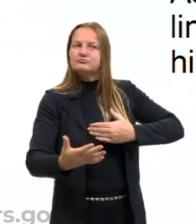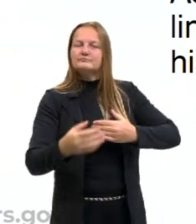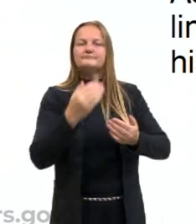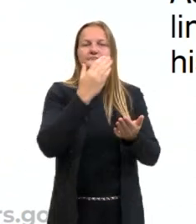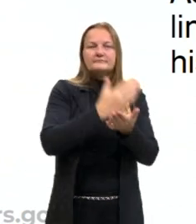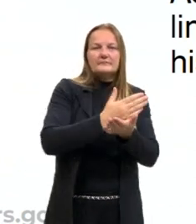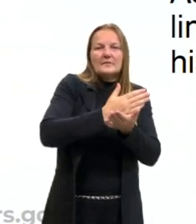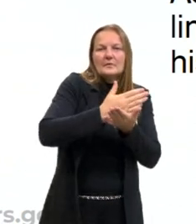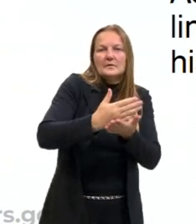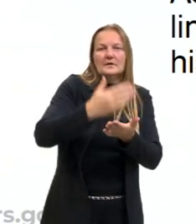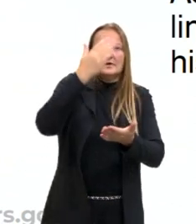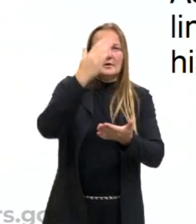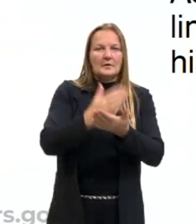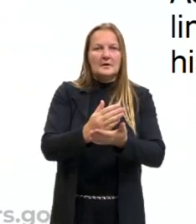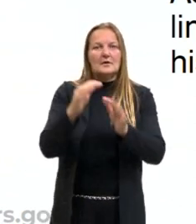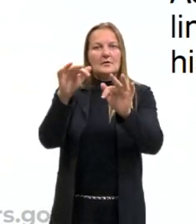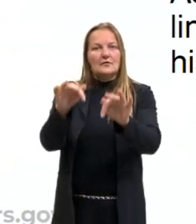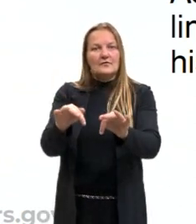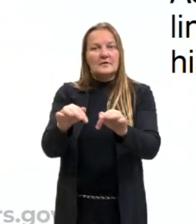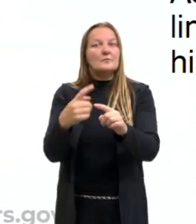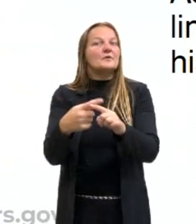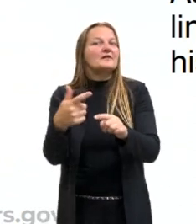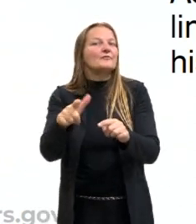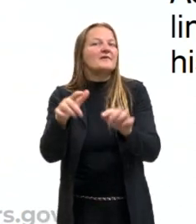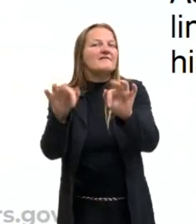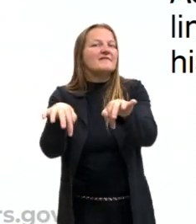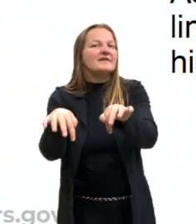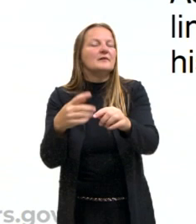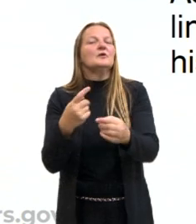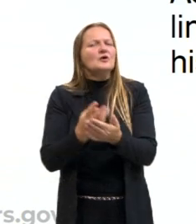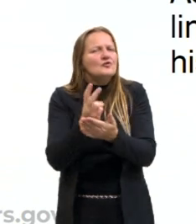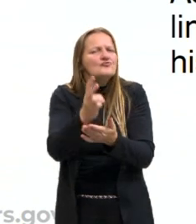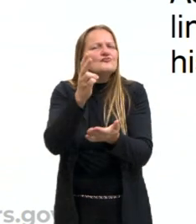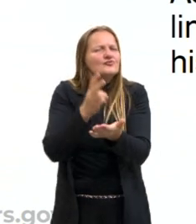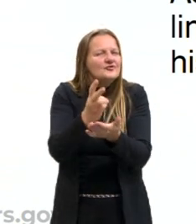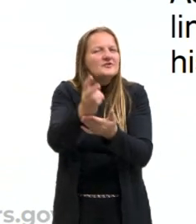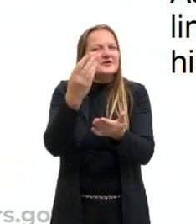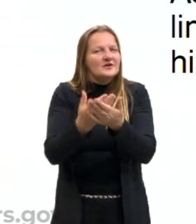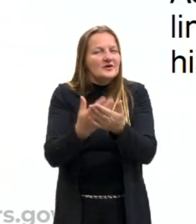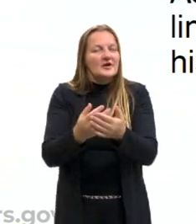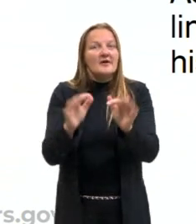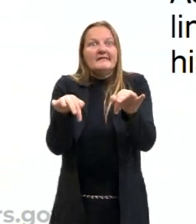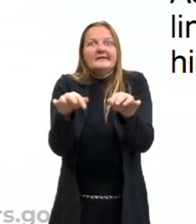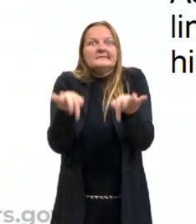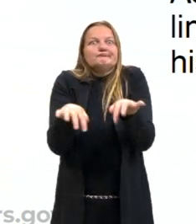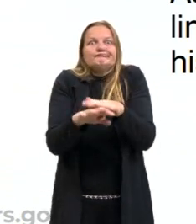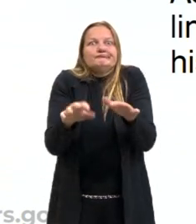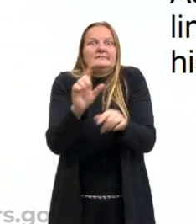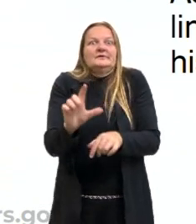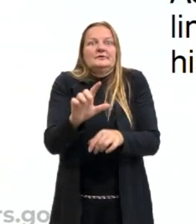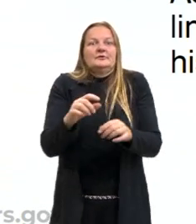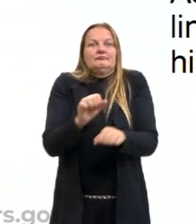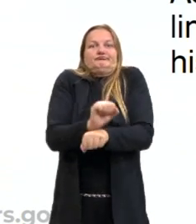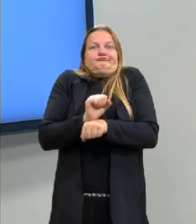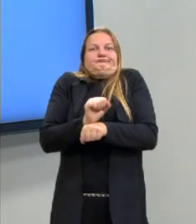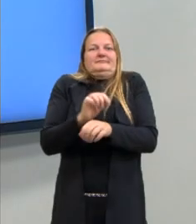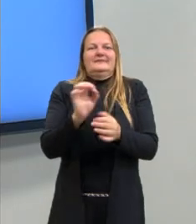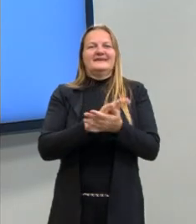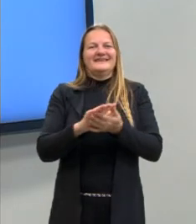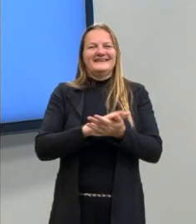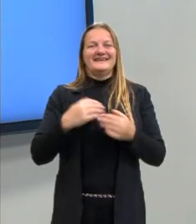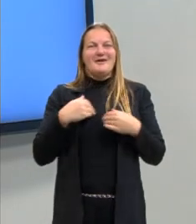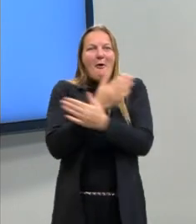início tem meio e fim ainda não tem por que porque a gente quer continuar estudando literatura se tiver um fim acabou né aí eu fico desempregada